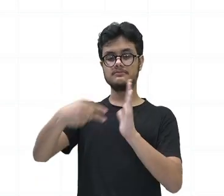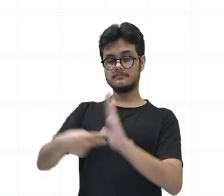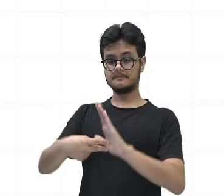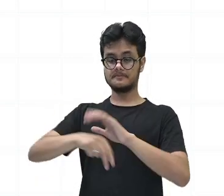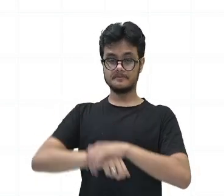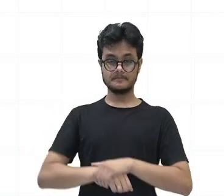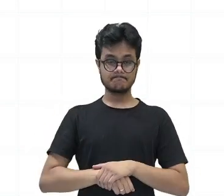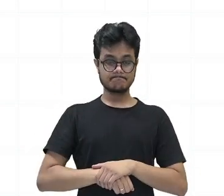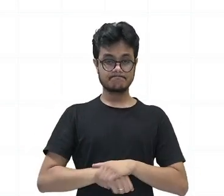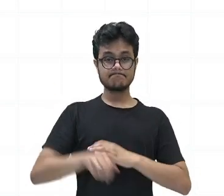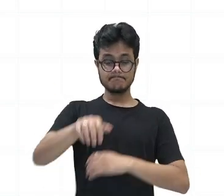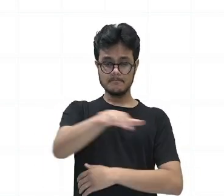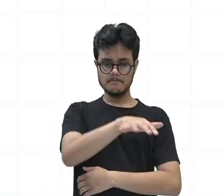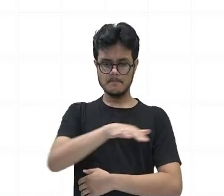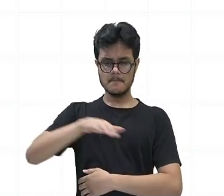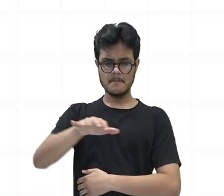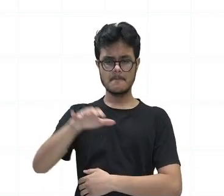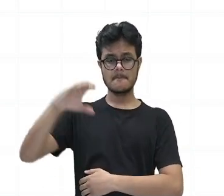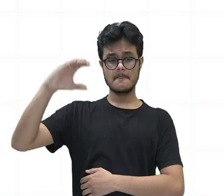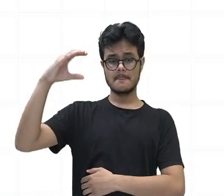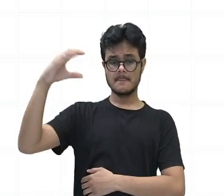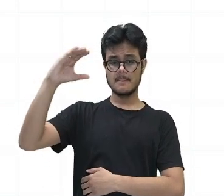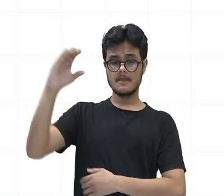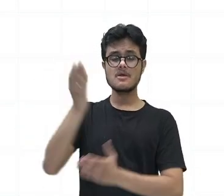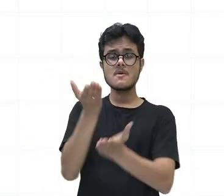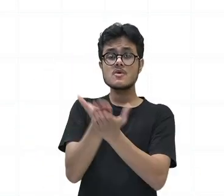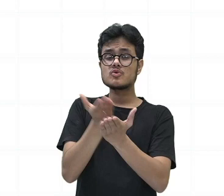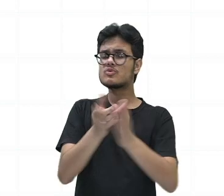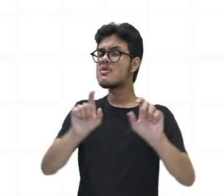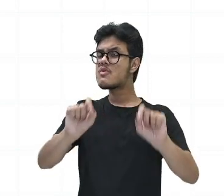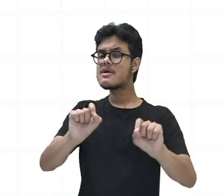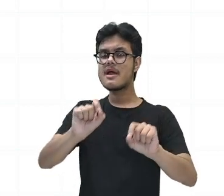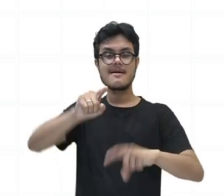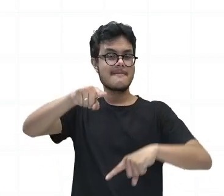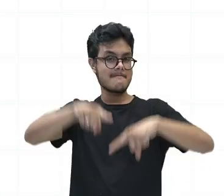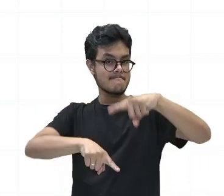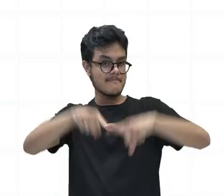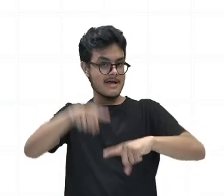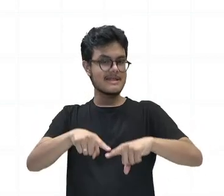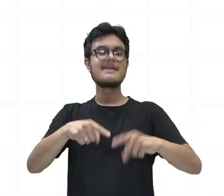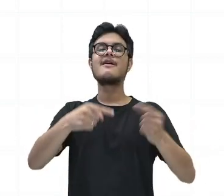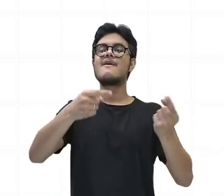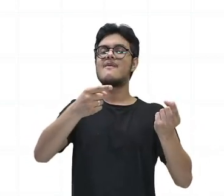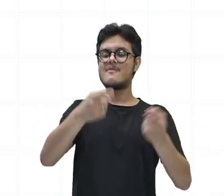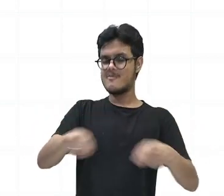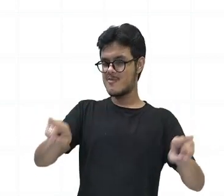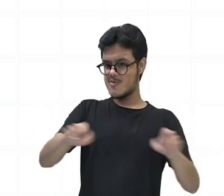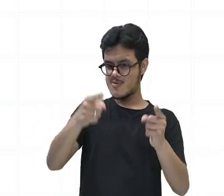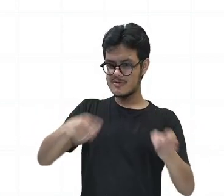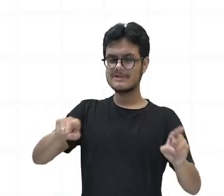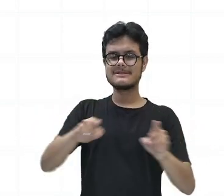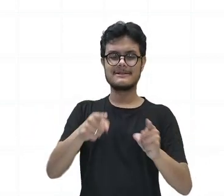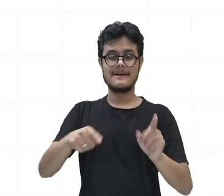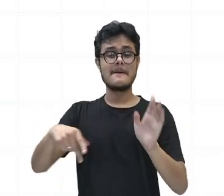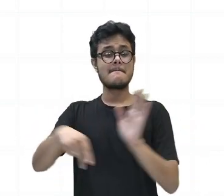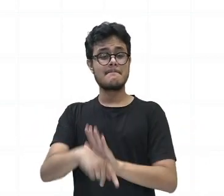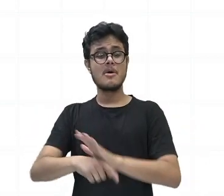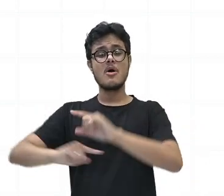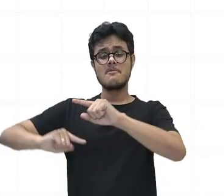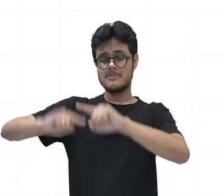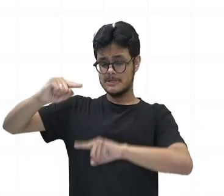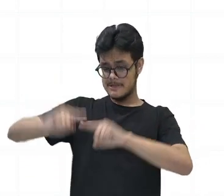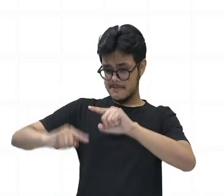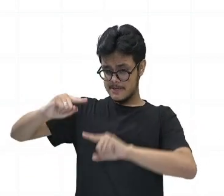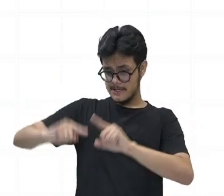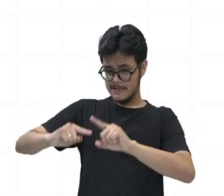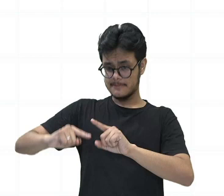organologia. Então, a organologia é o quê? É o ramo da ciência que estuda os instrumentos musicais